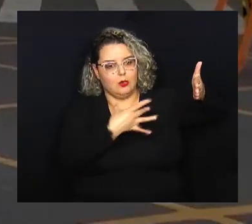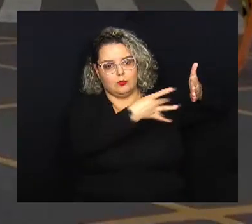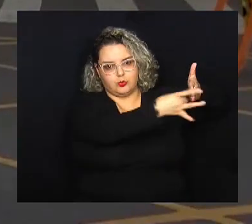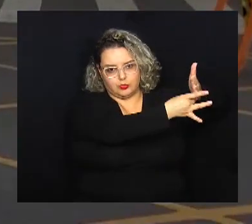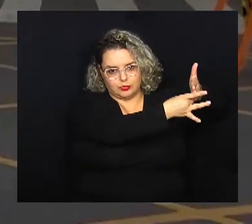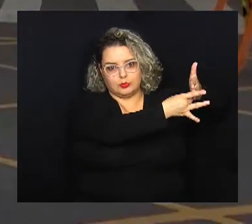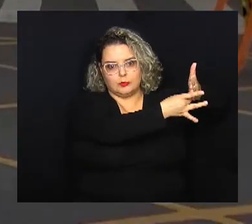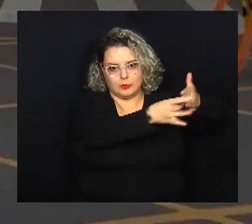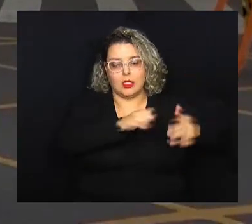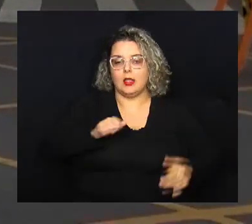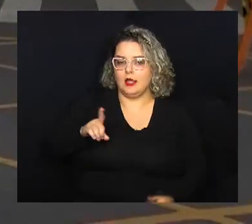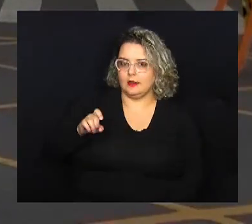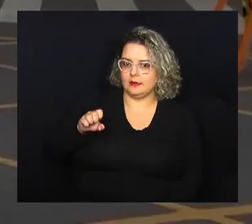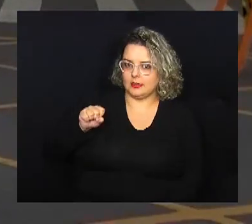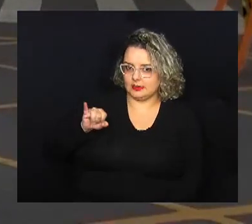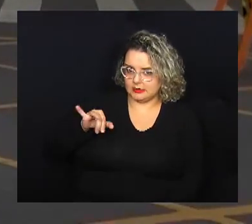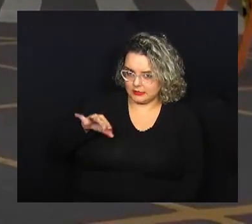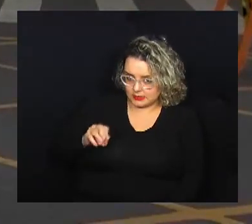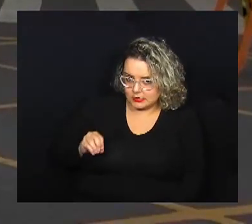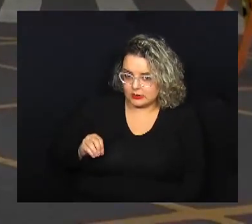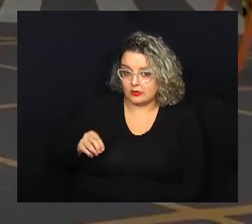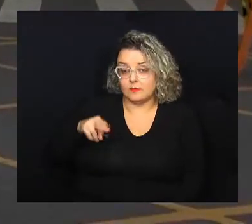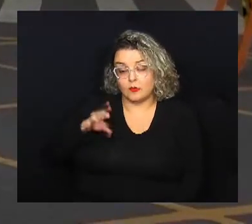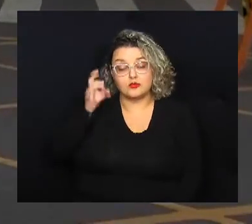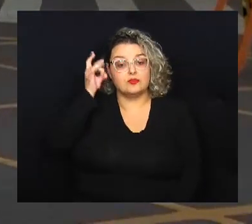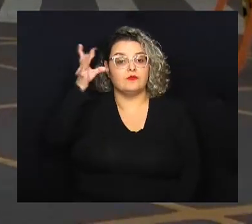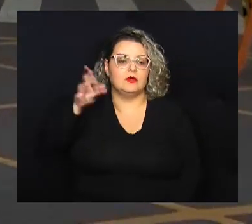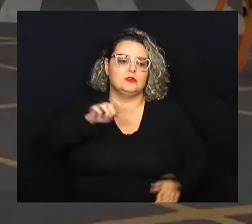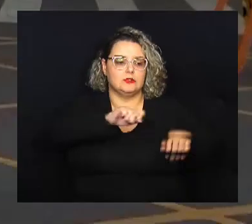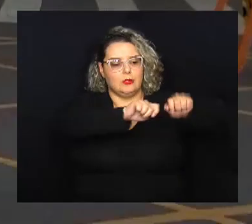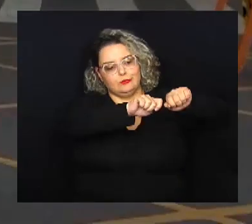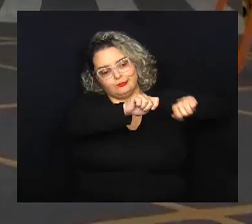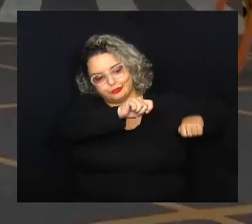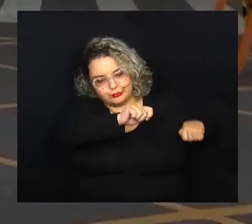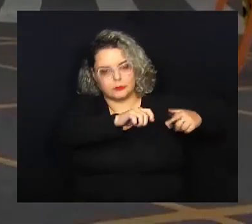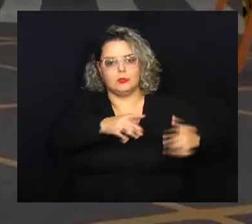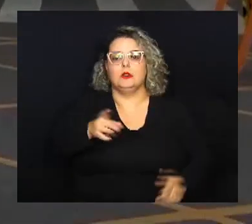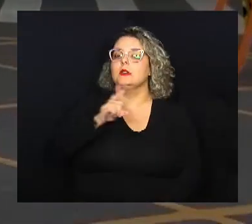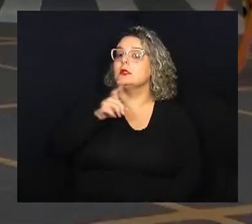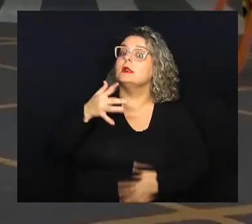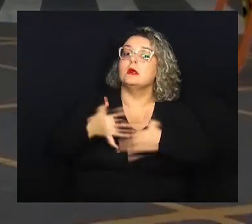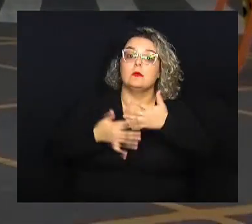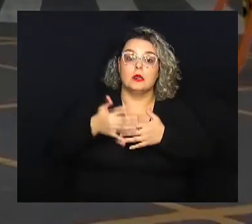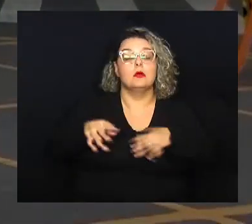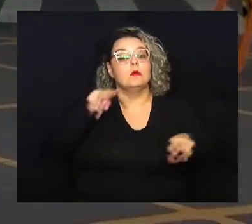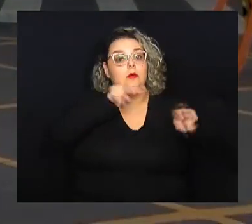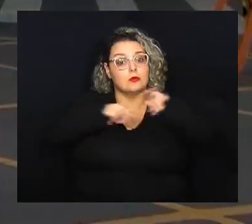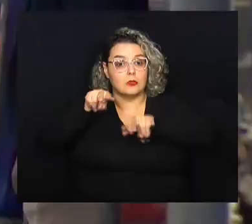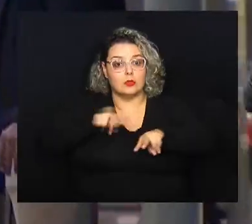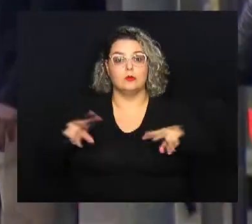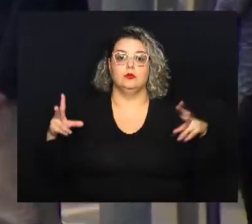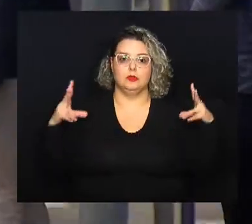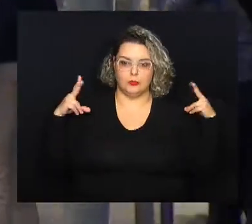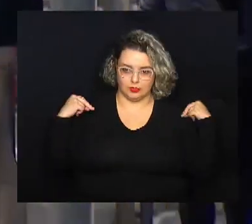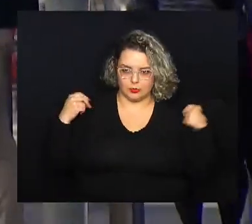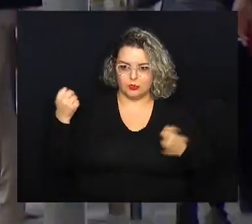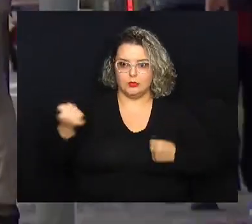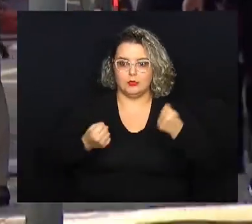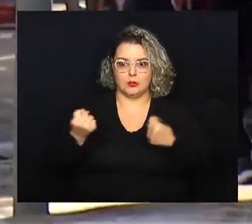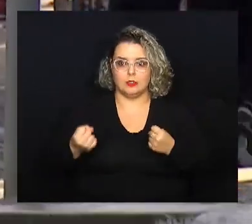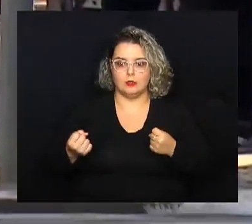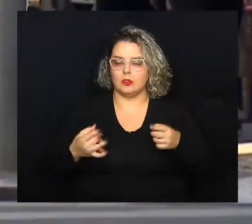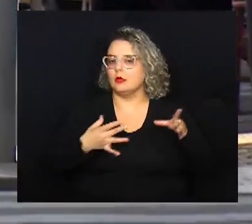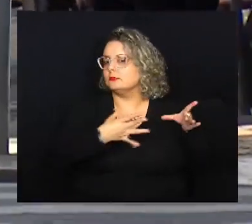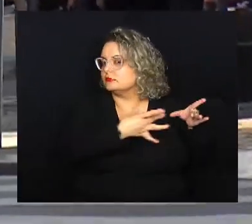adesivo ou colagem de fácil remoção, desde que não atrapalhe a visibilidade do condutor. É um adesivo